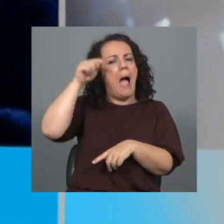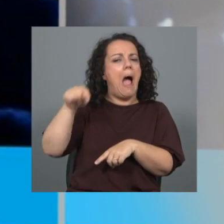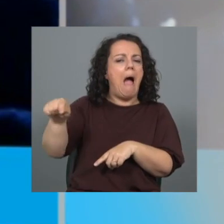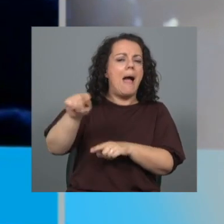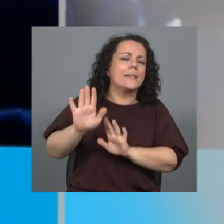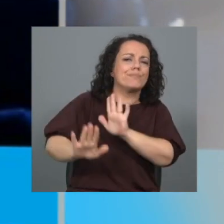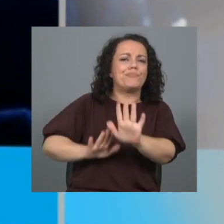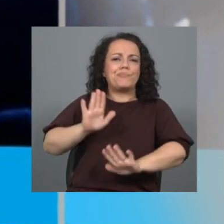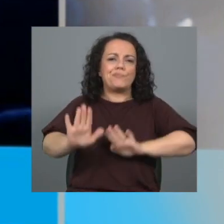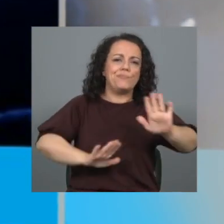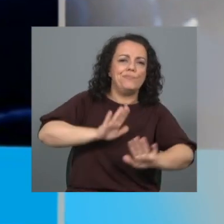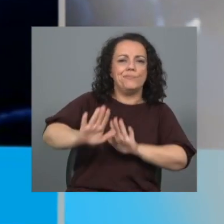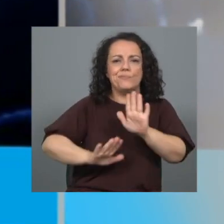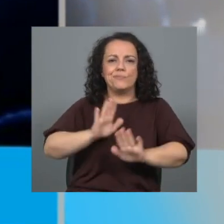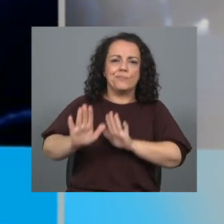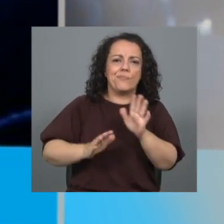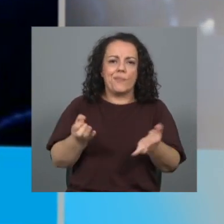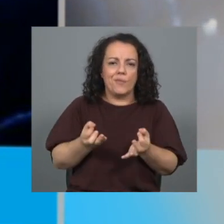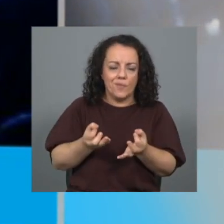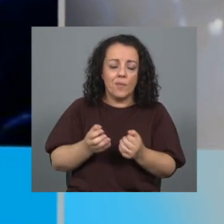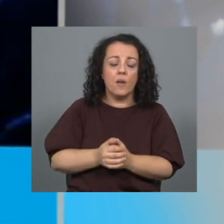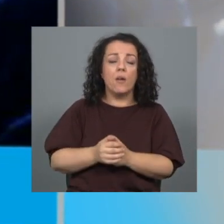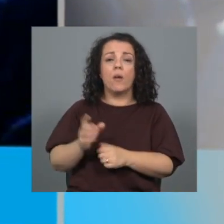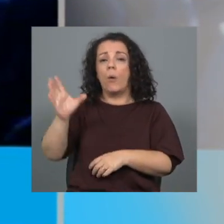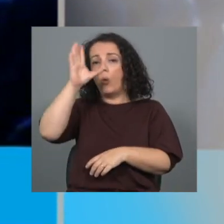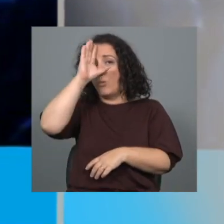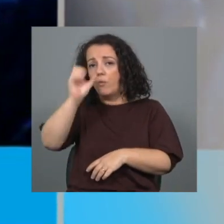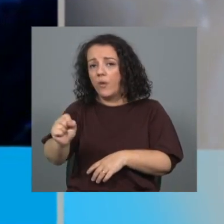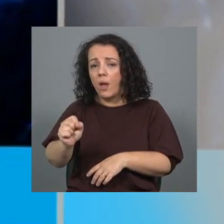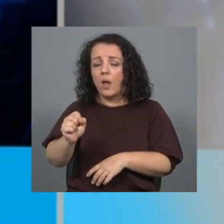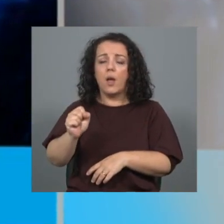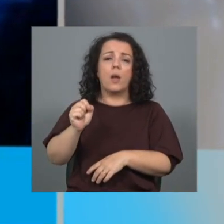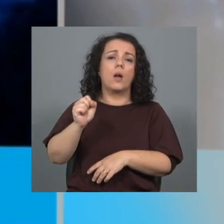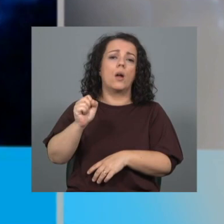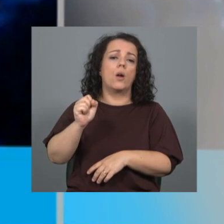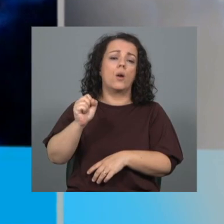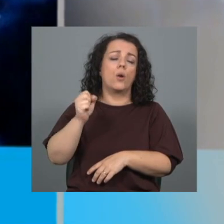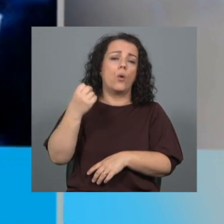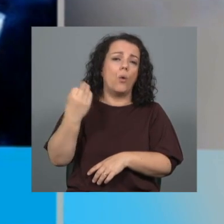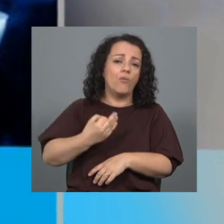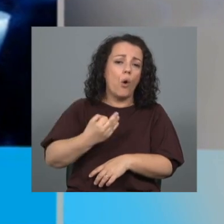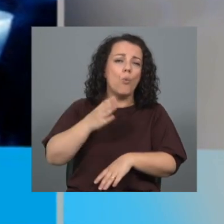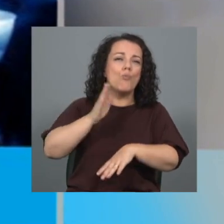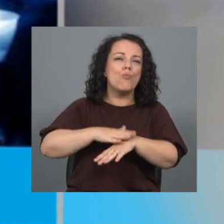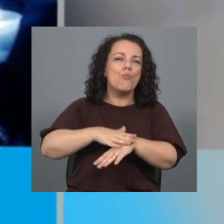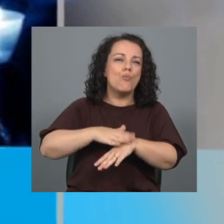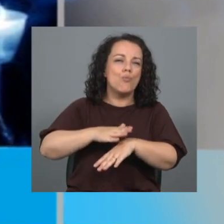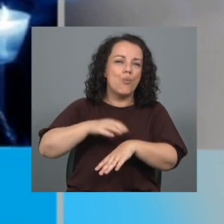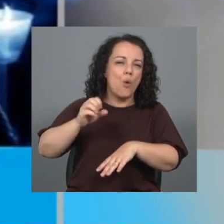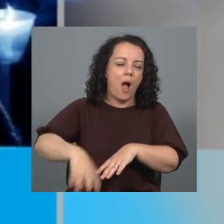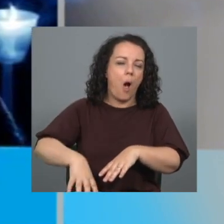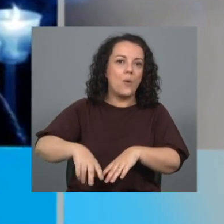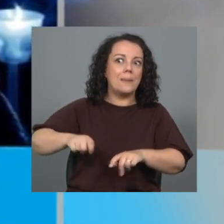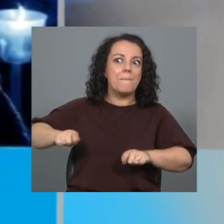se viviam. O governo, a certa altura, por causa da tal pressão por não